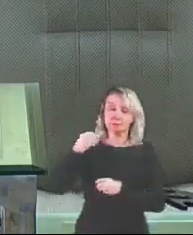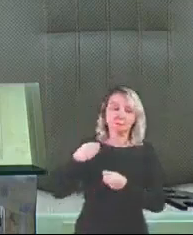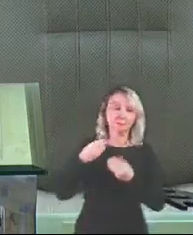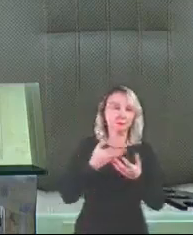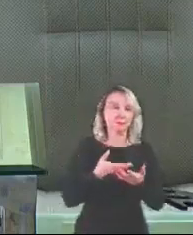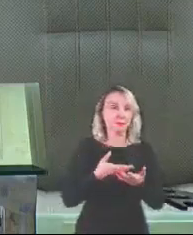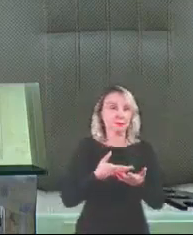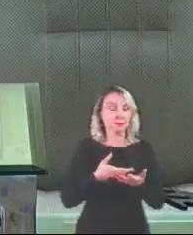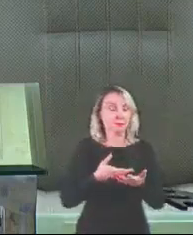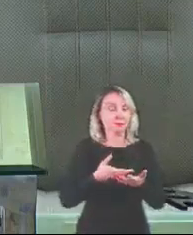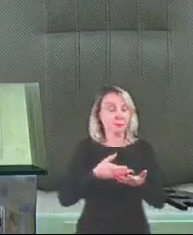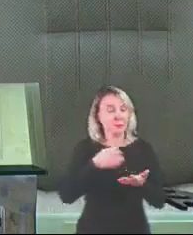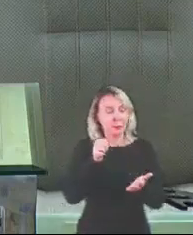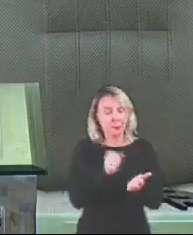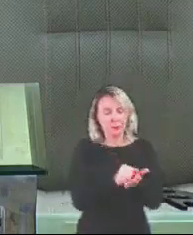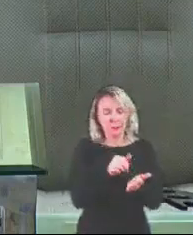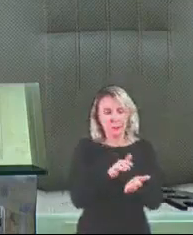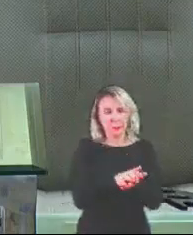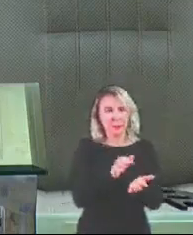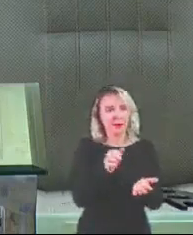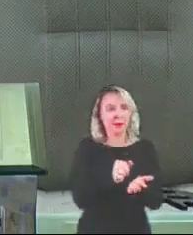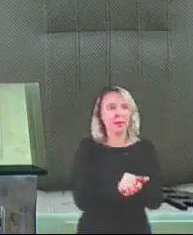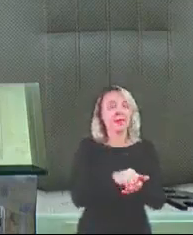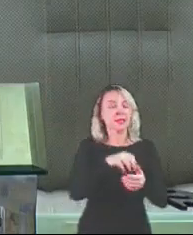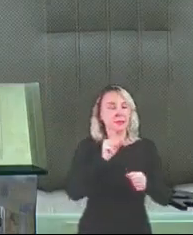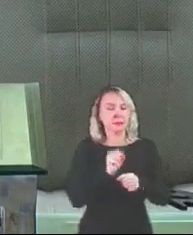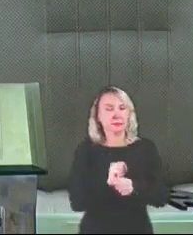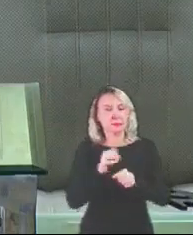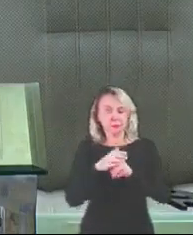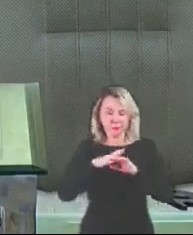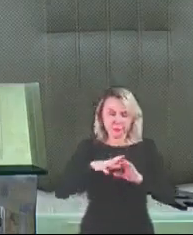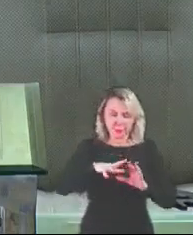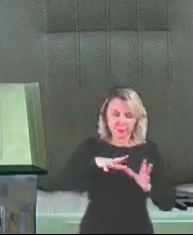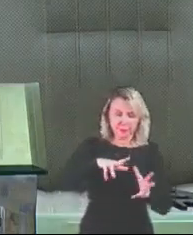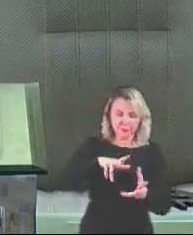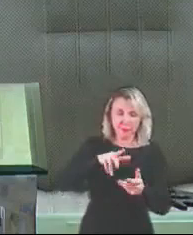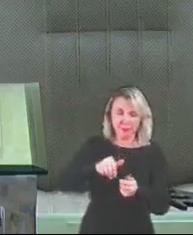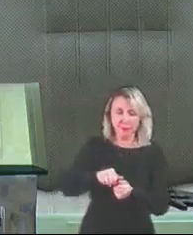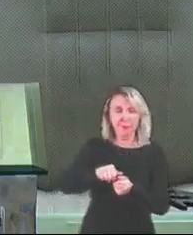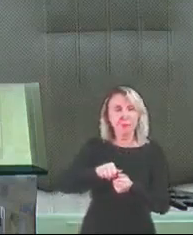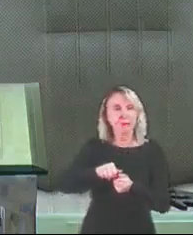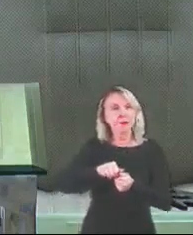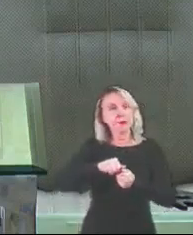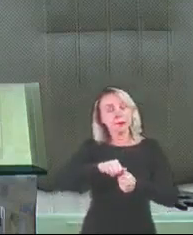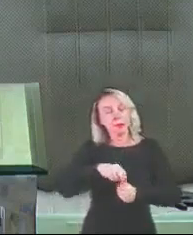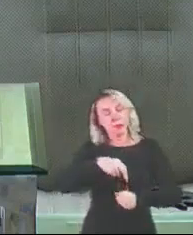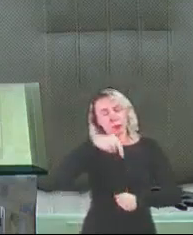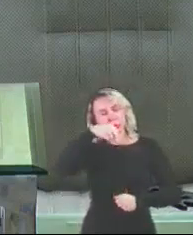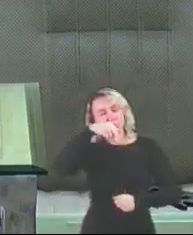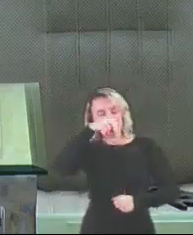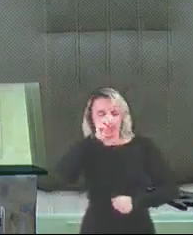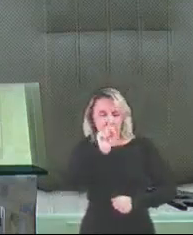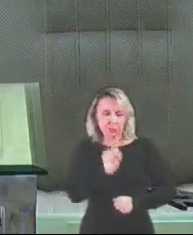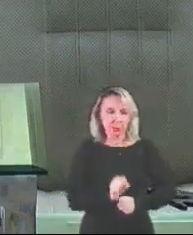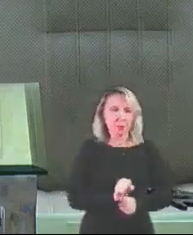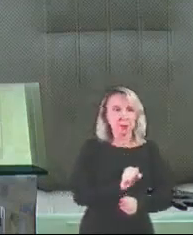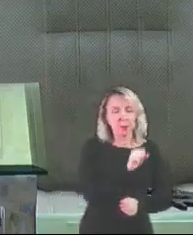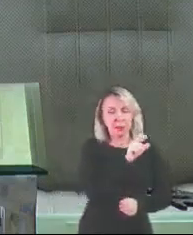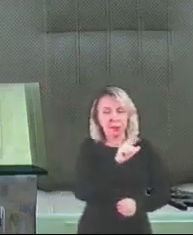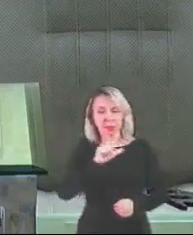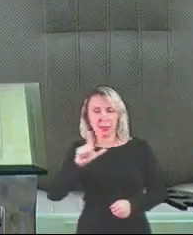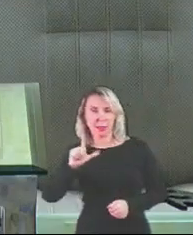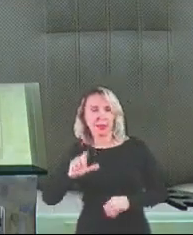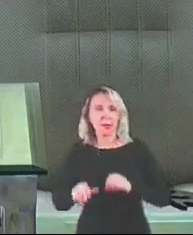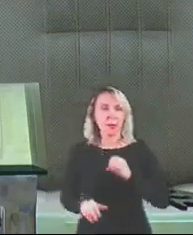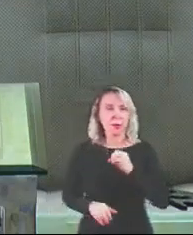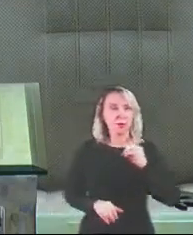os gafanhotos, de norte a sul, de leste a oeste. Deus abalou ao intelectual e